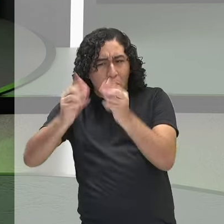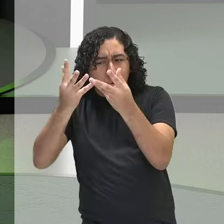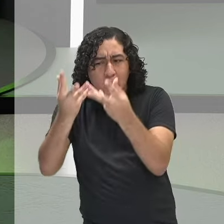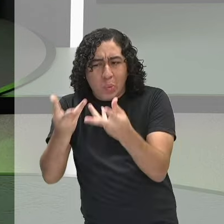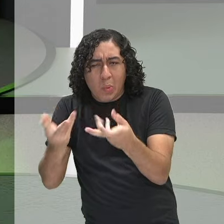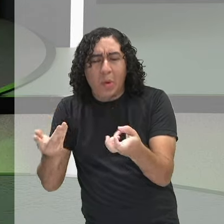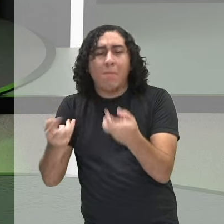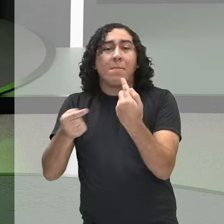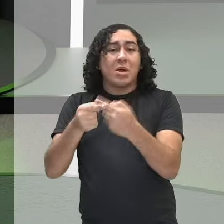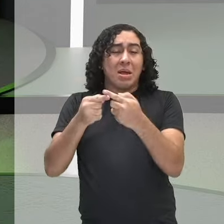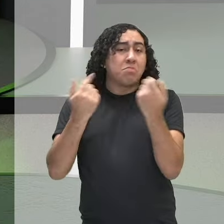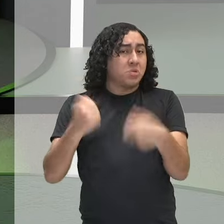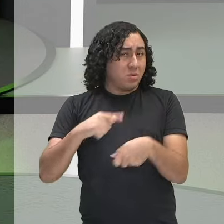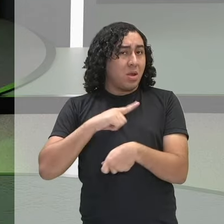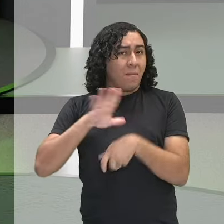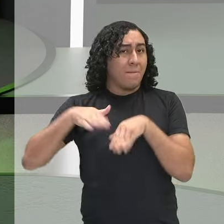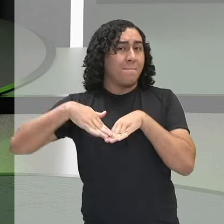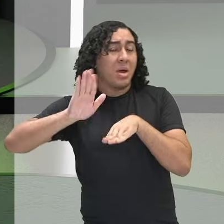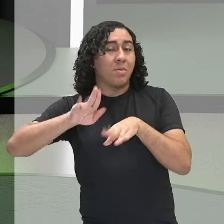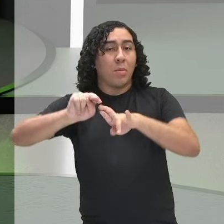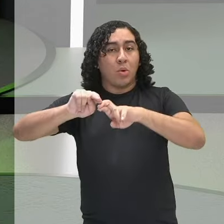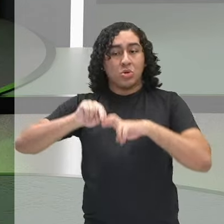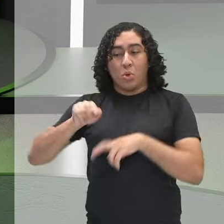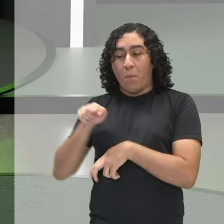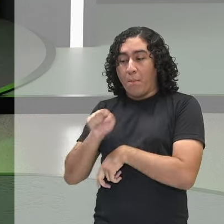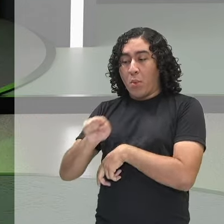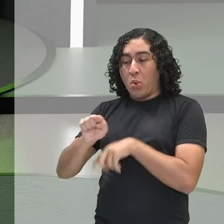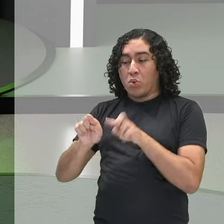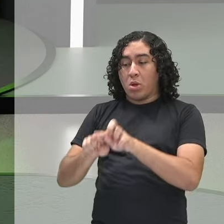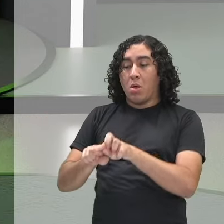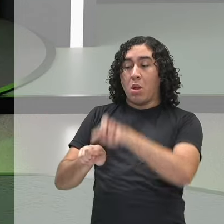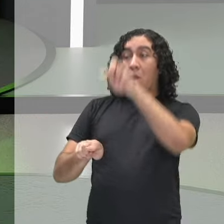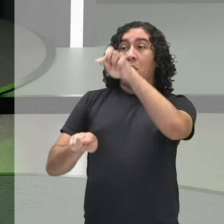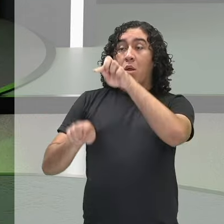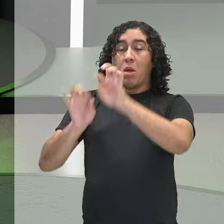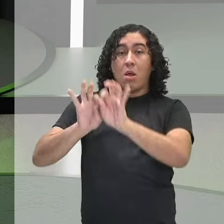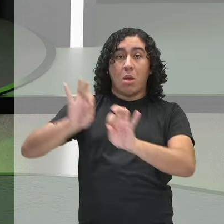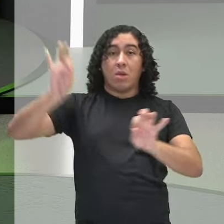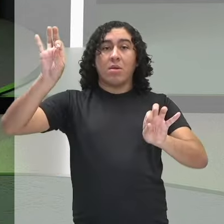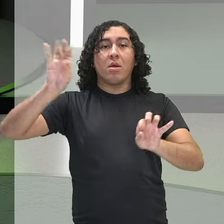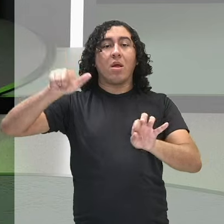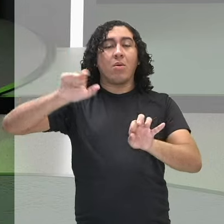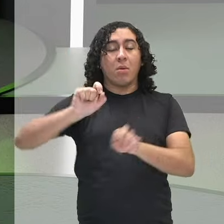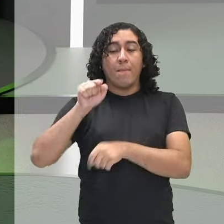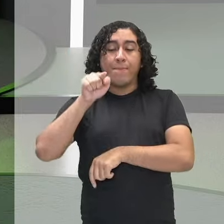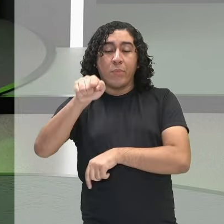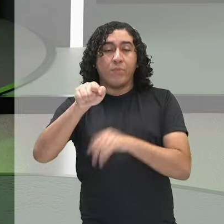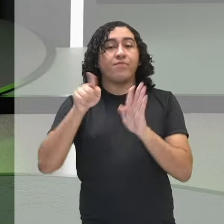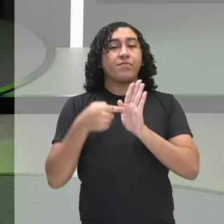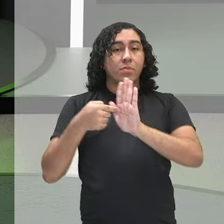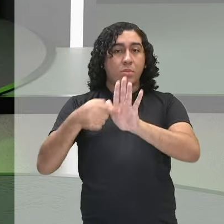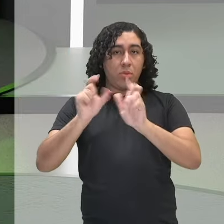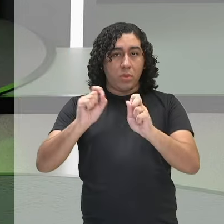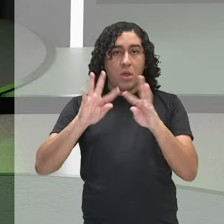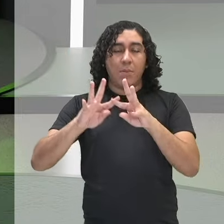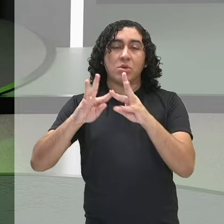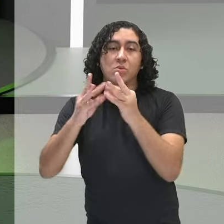poderia colocar mais. Por isso que o ponto que está em cima dessa reta, ela é um ponto que mostra que é uma